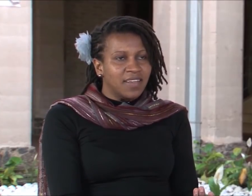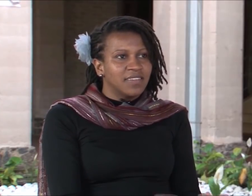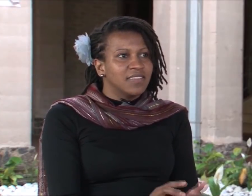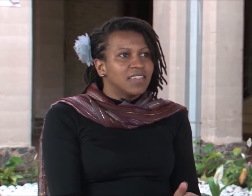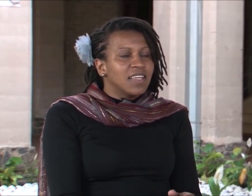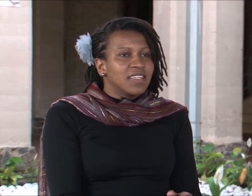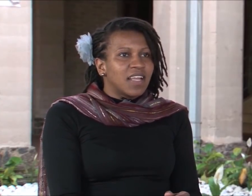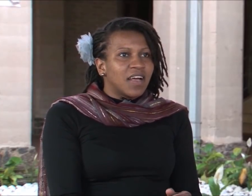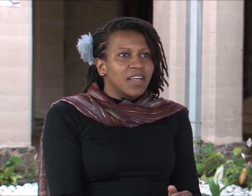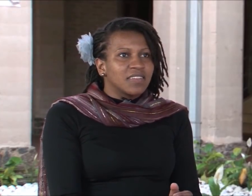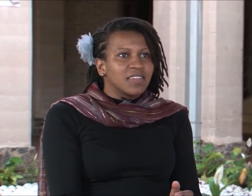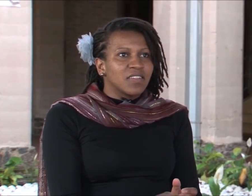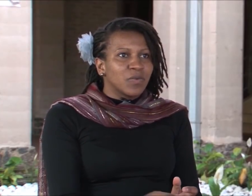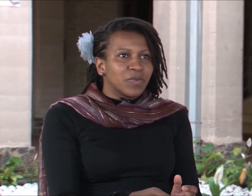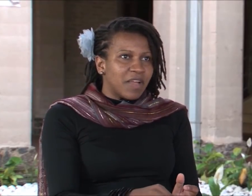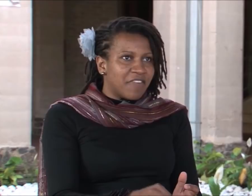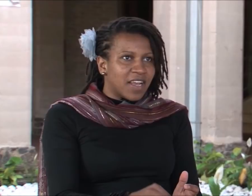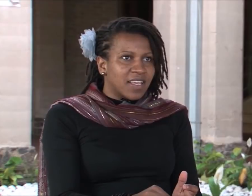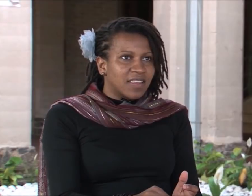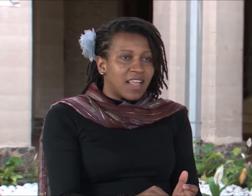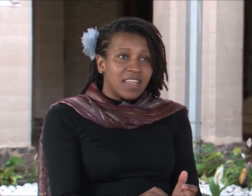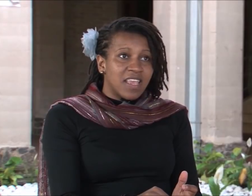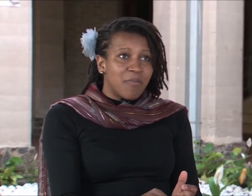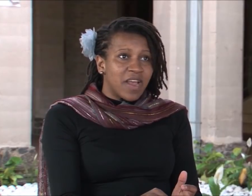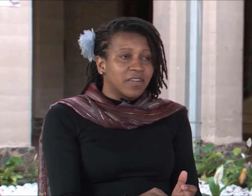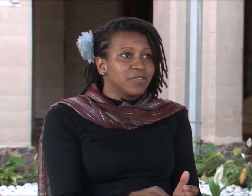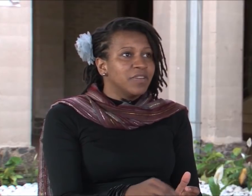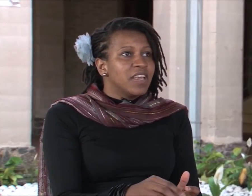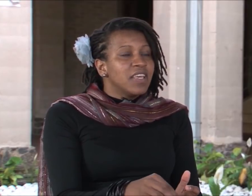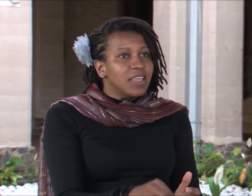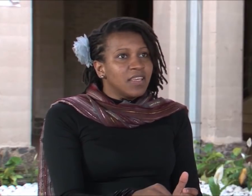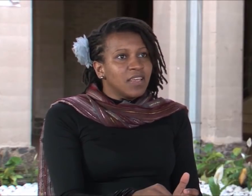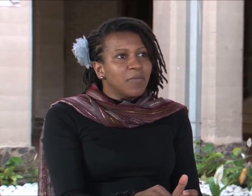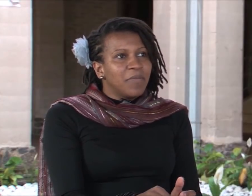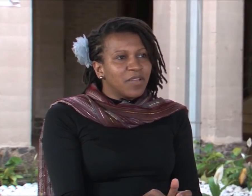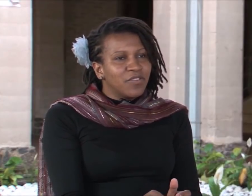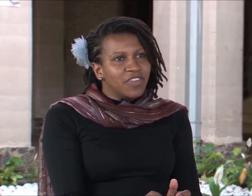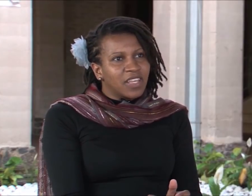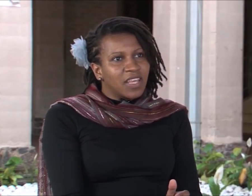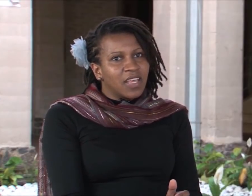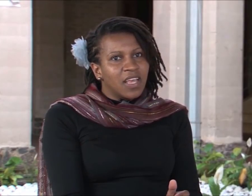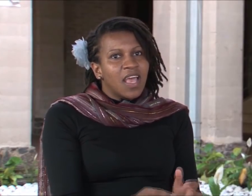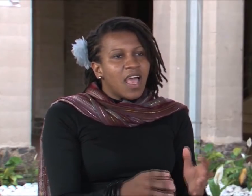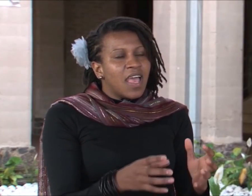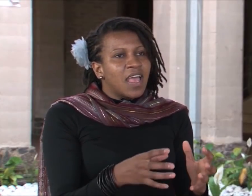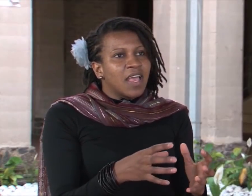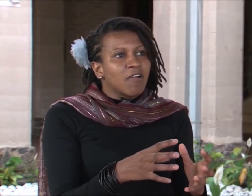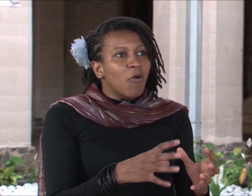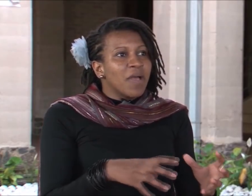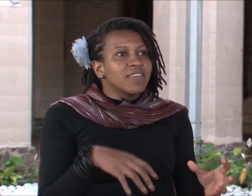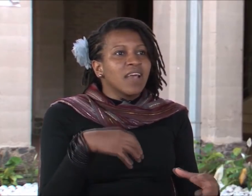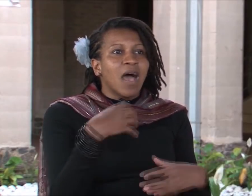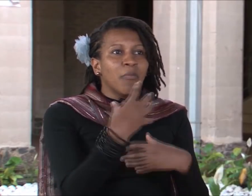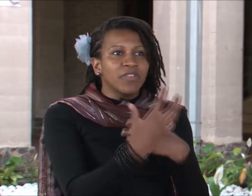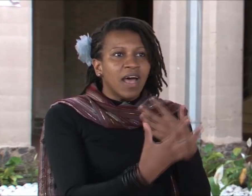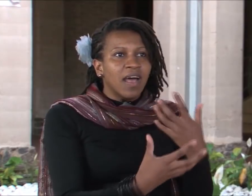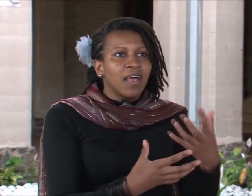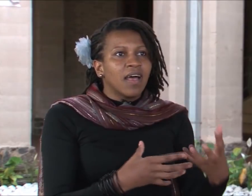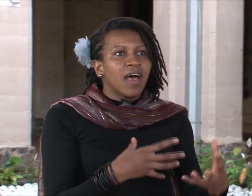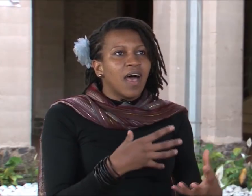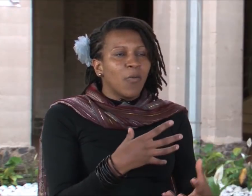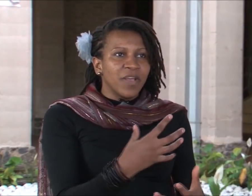da vaga, da vaga que está ali em aberto, e medo de que comece a